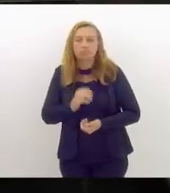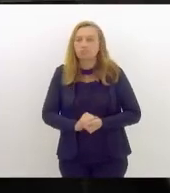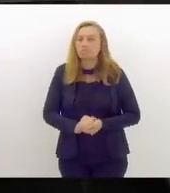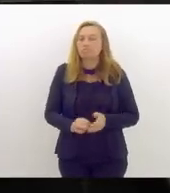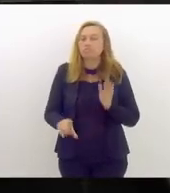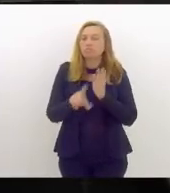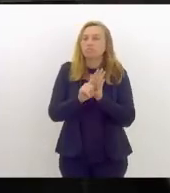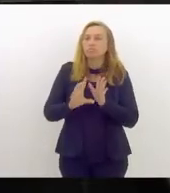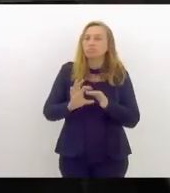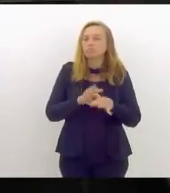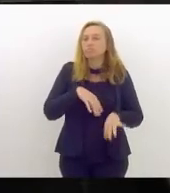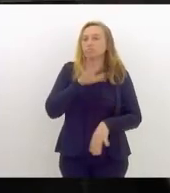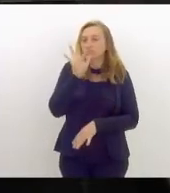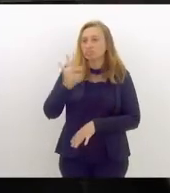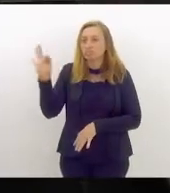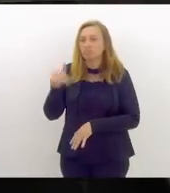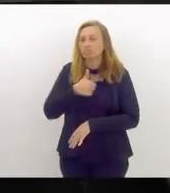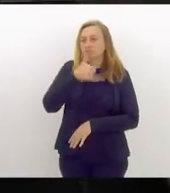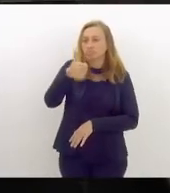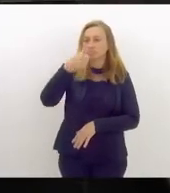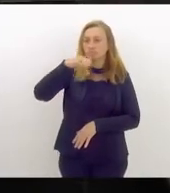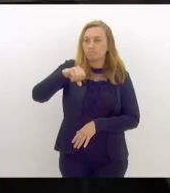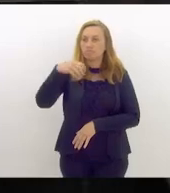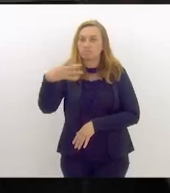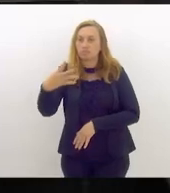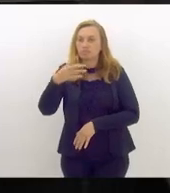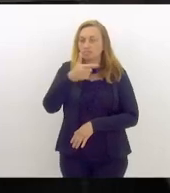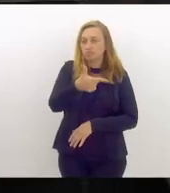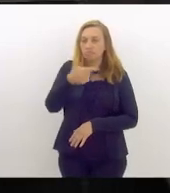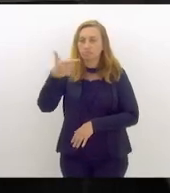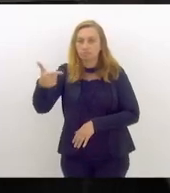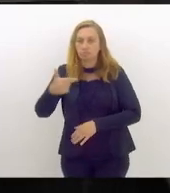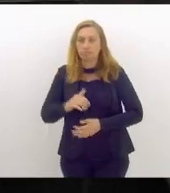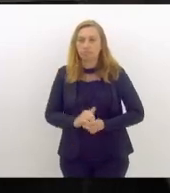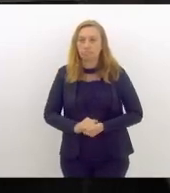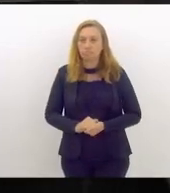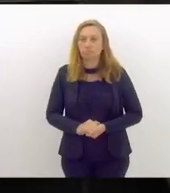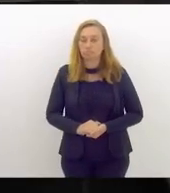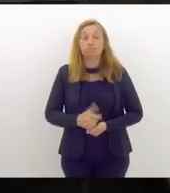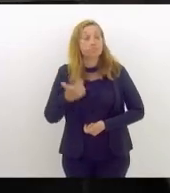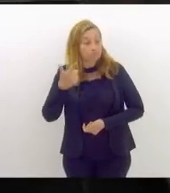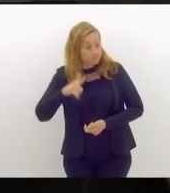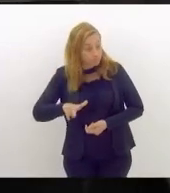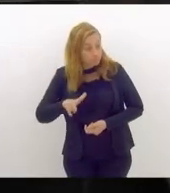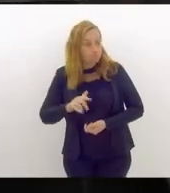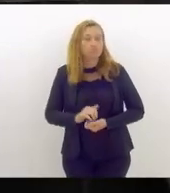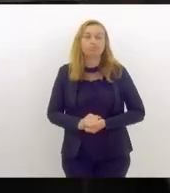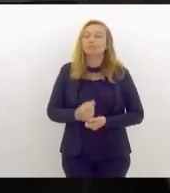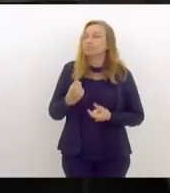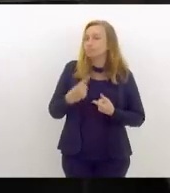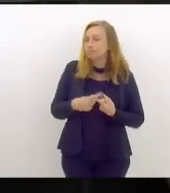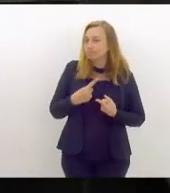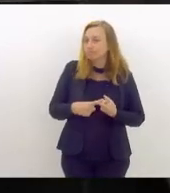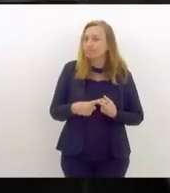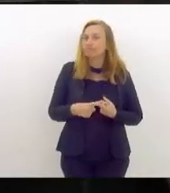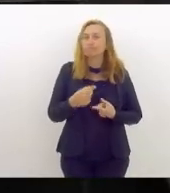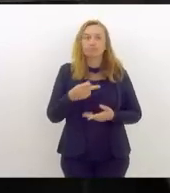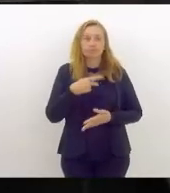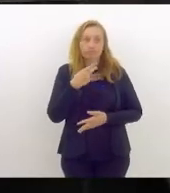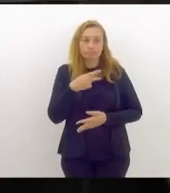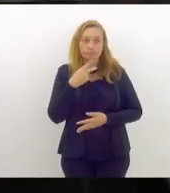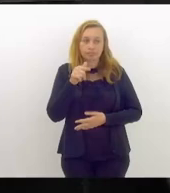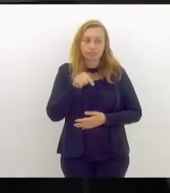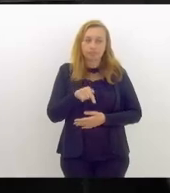Lei Complementar Federal 194, de 2022. De novo, o que eu comecei aqui trazendo,